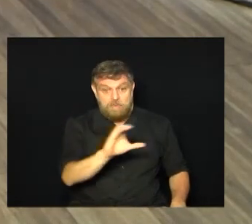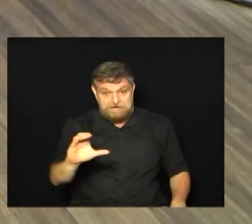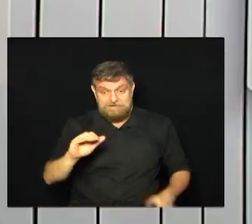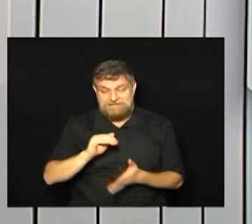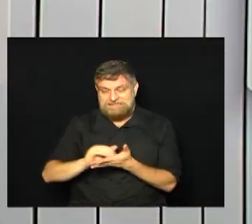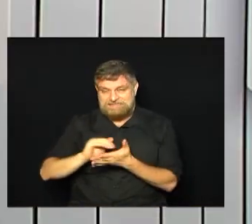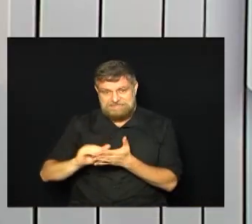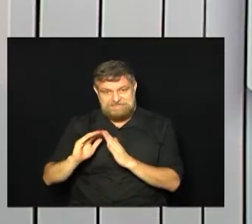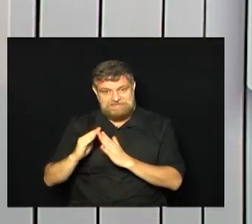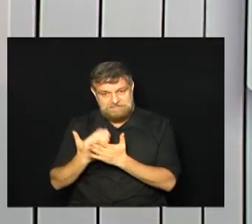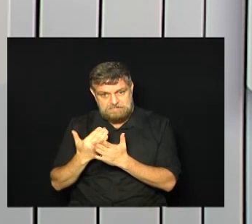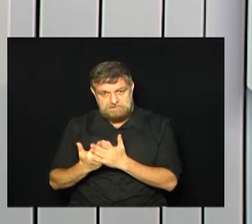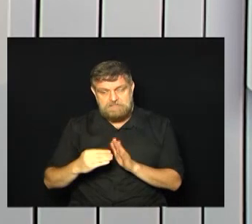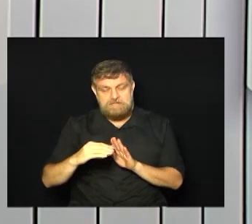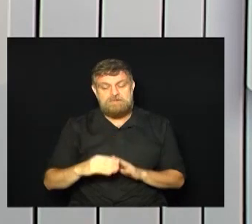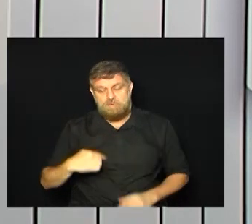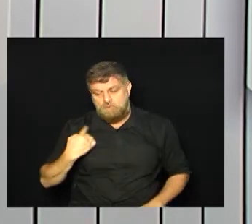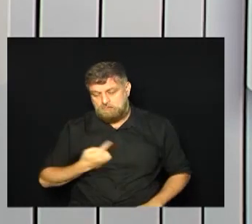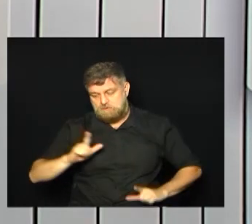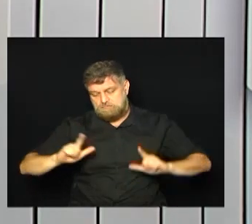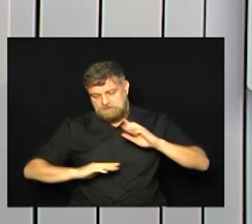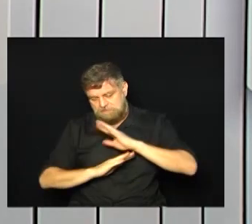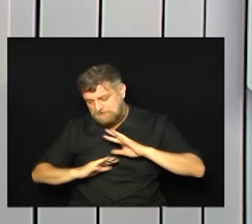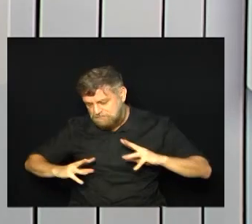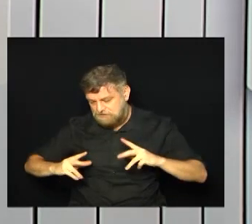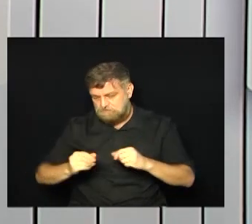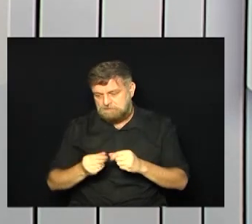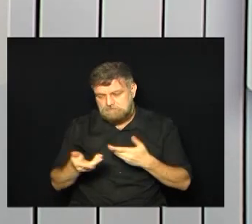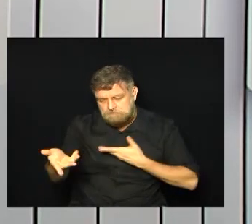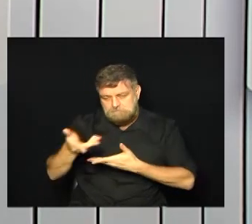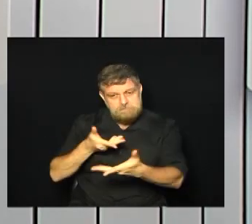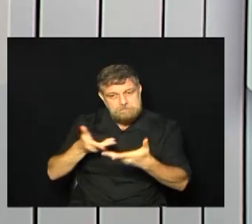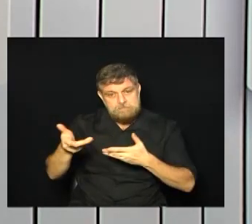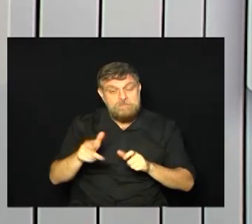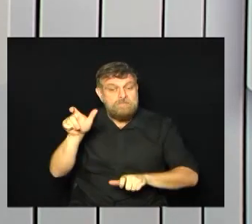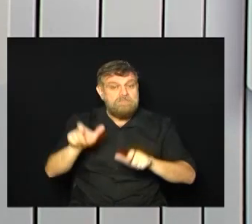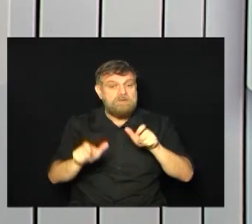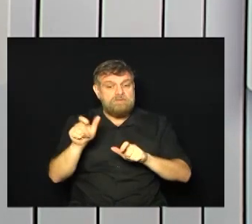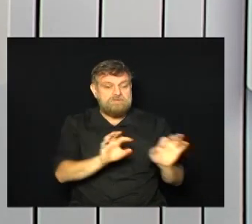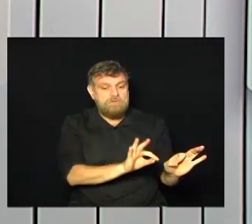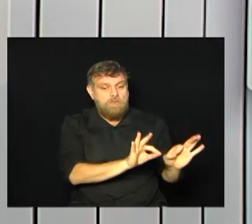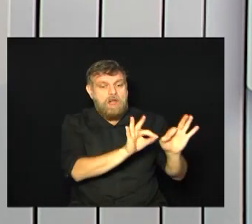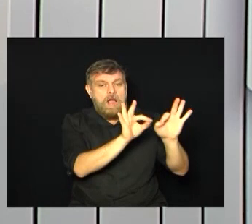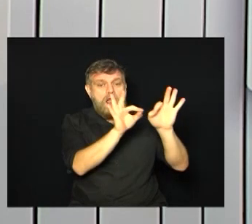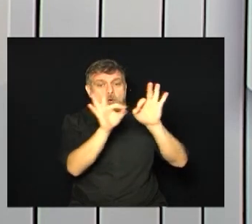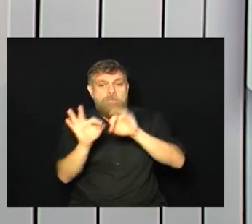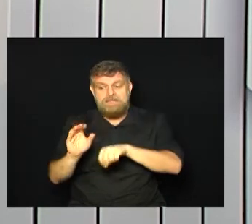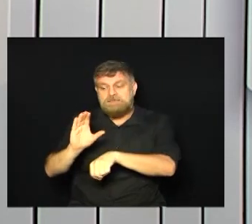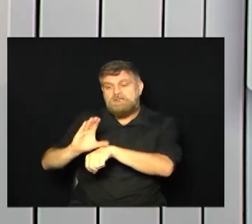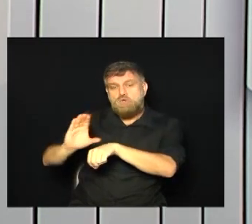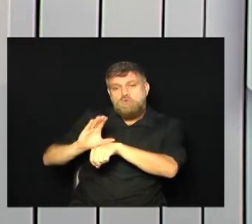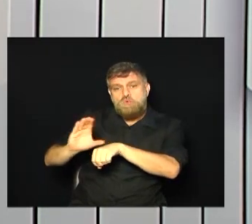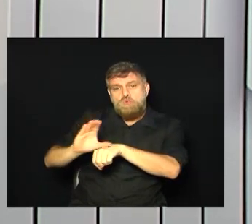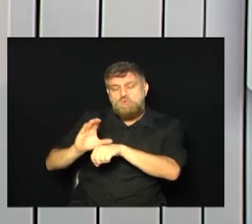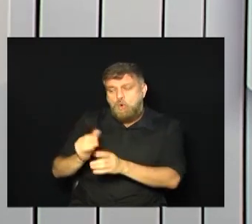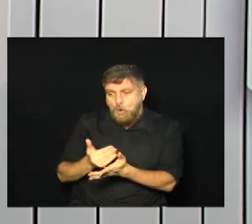Escolar, aqui com o programa Câmara Total. E para quem está nos acompanhando, né? Esses cursos, eles